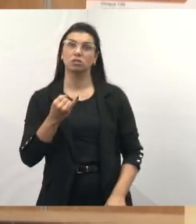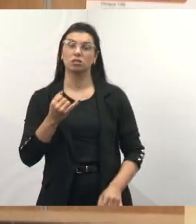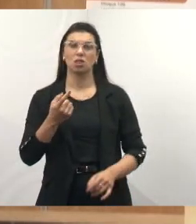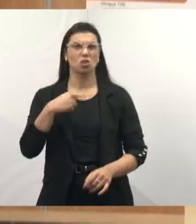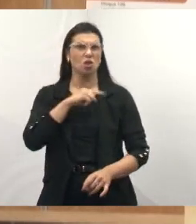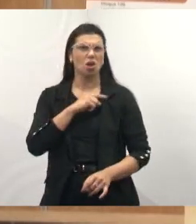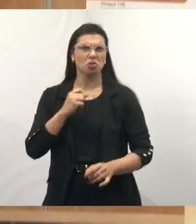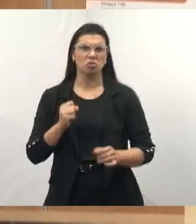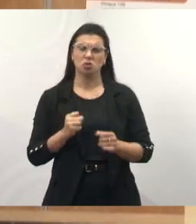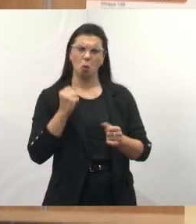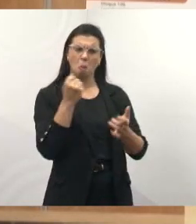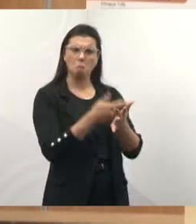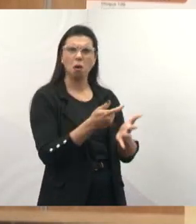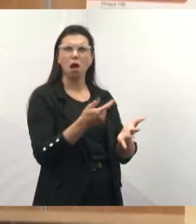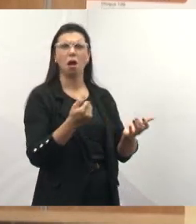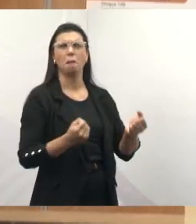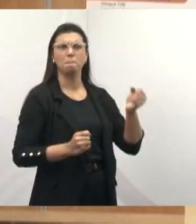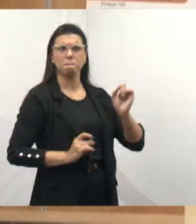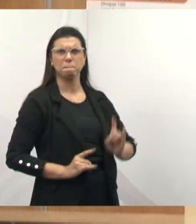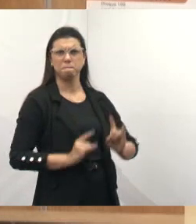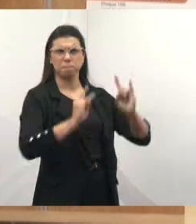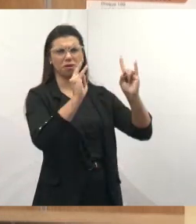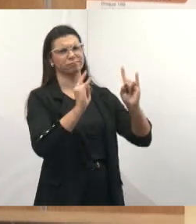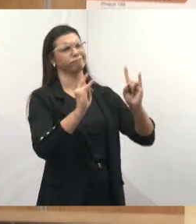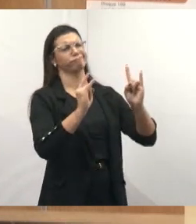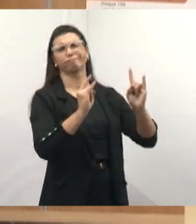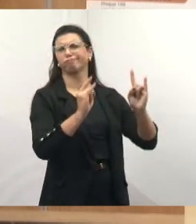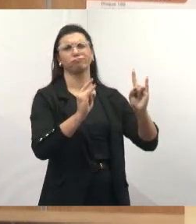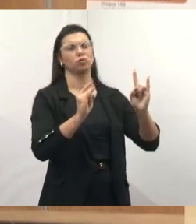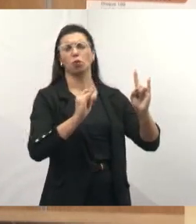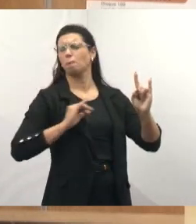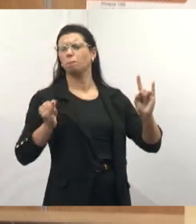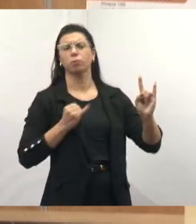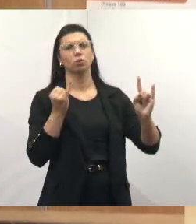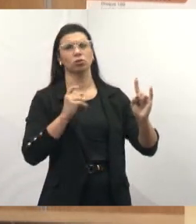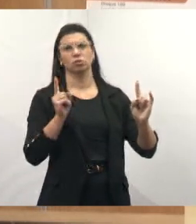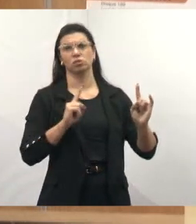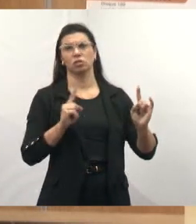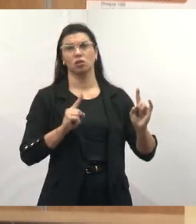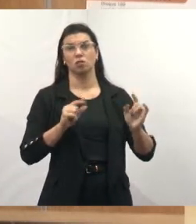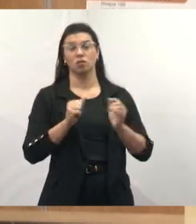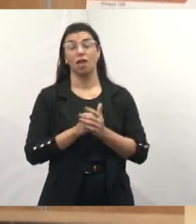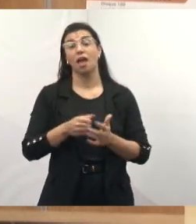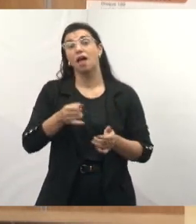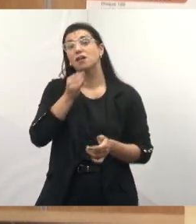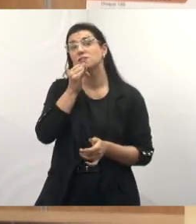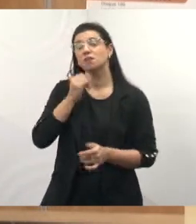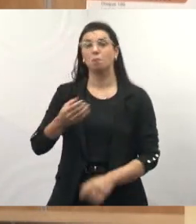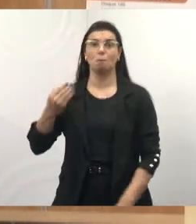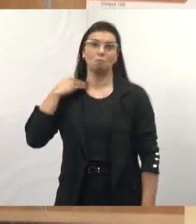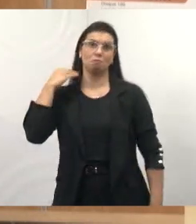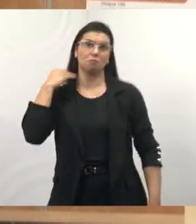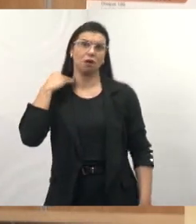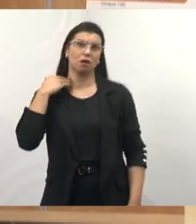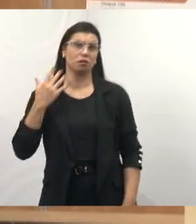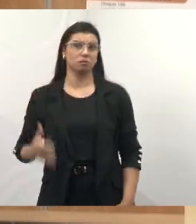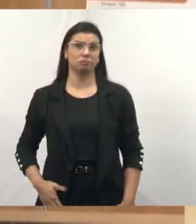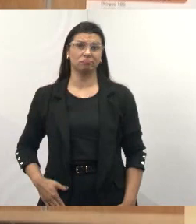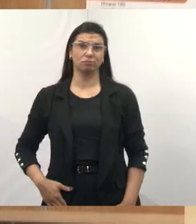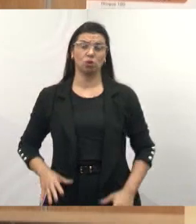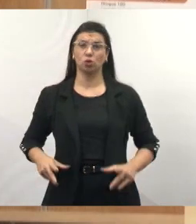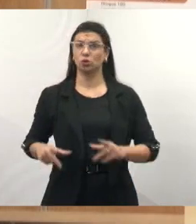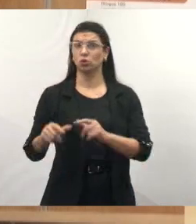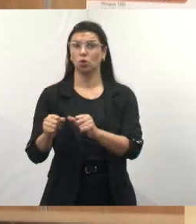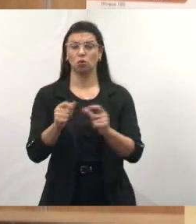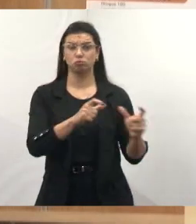prédio para mobilizar o seu dinheiro. Você vê, nenhuma agência bancária, todas as agências bancárias são alugadas.